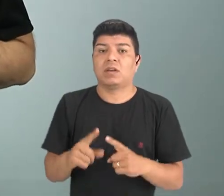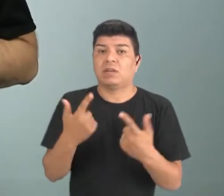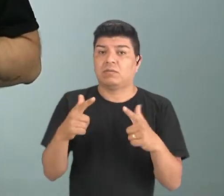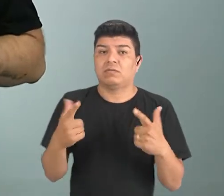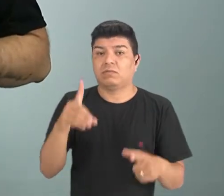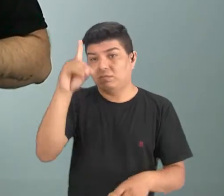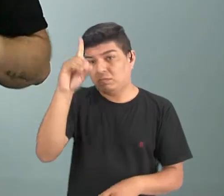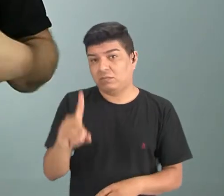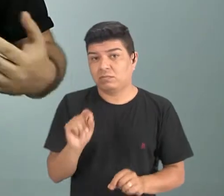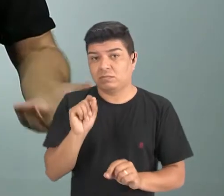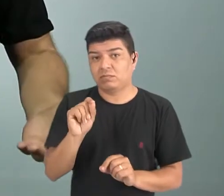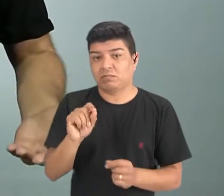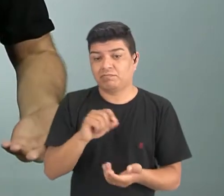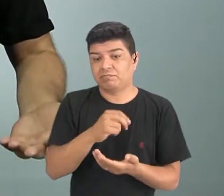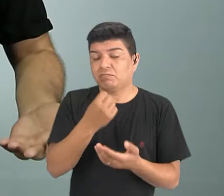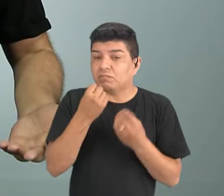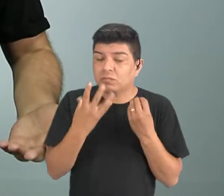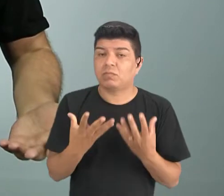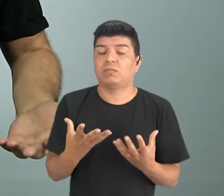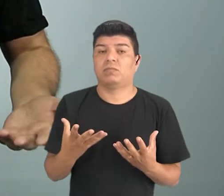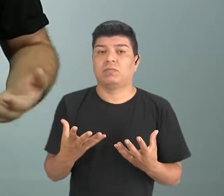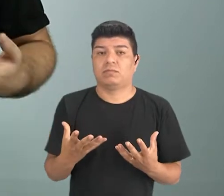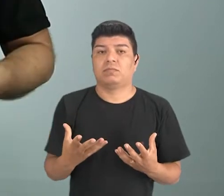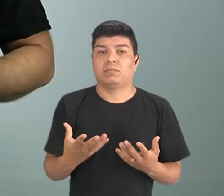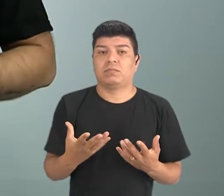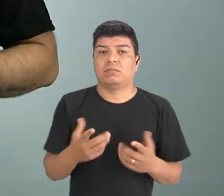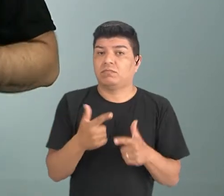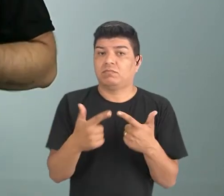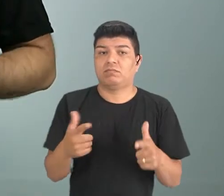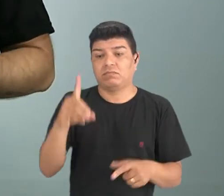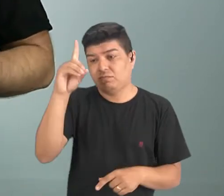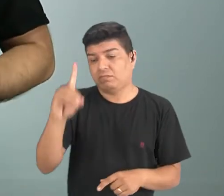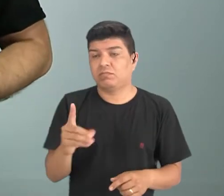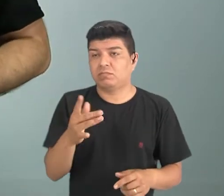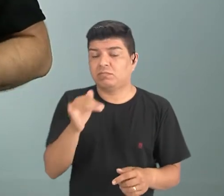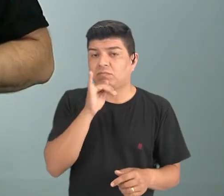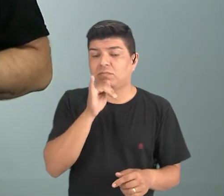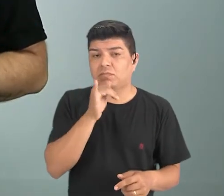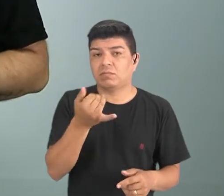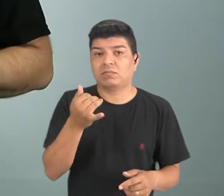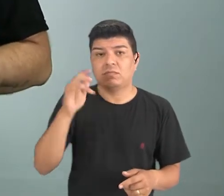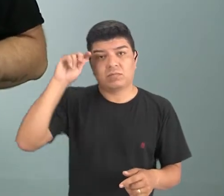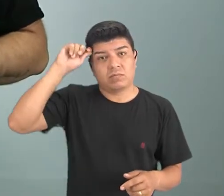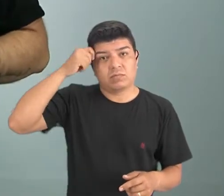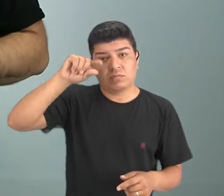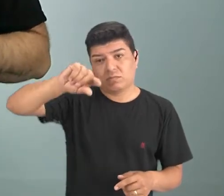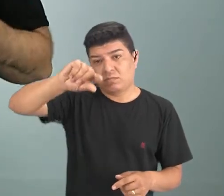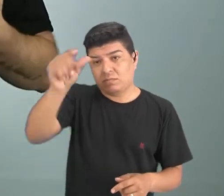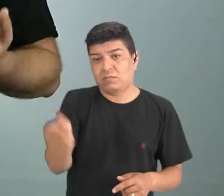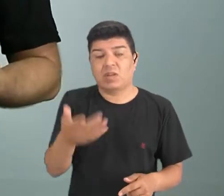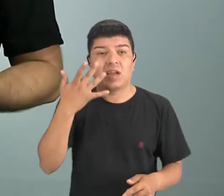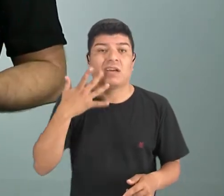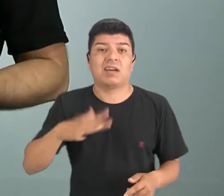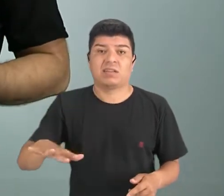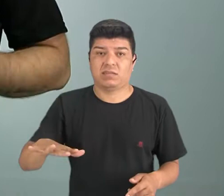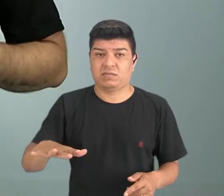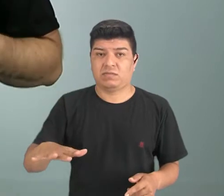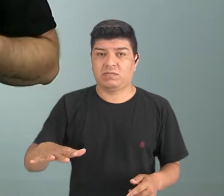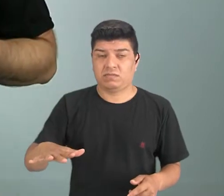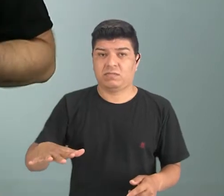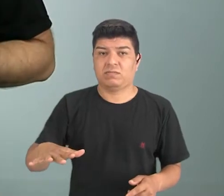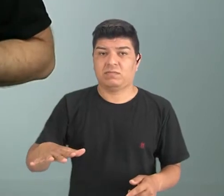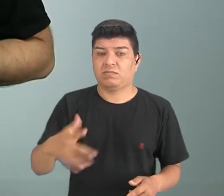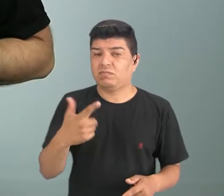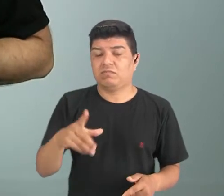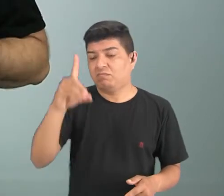tinham direito a coisas boas, eles não tinham direito, tipo, o negrinho do Pastoreio era uma criança, né, era pequeno, ele